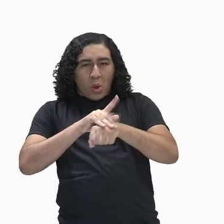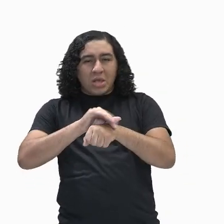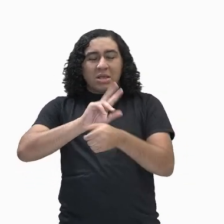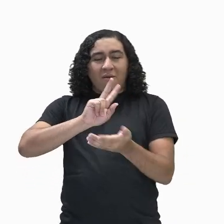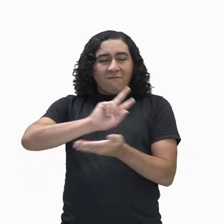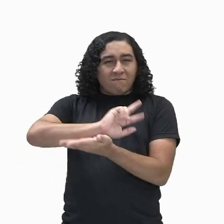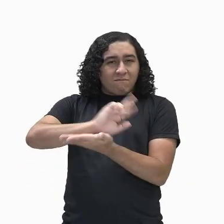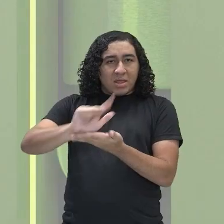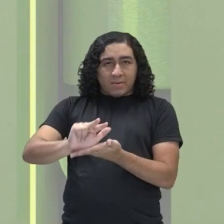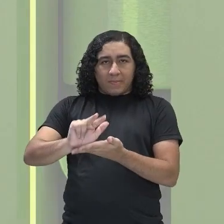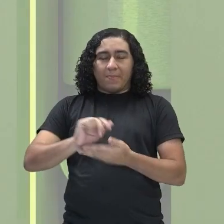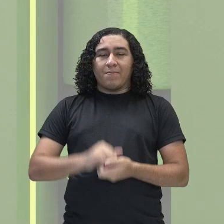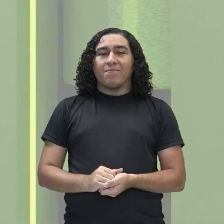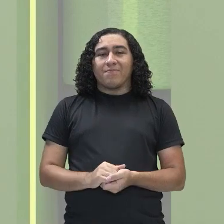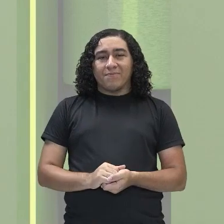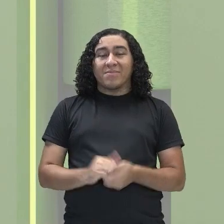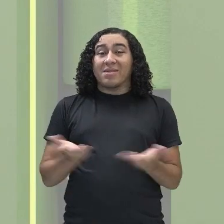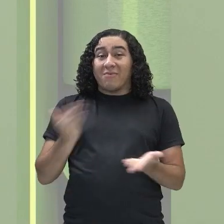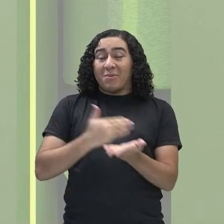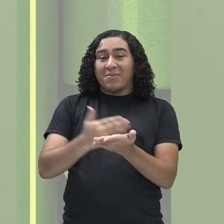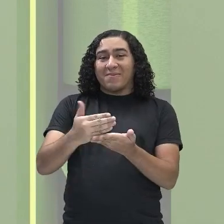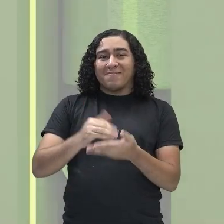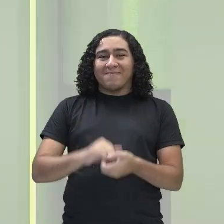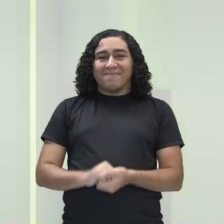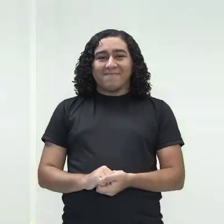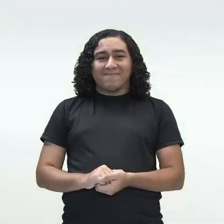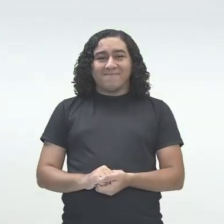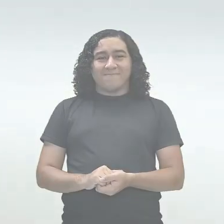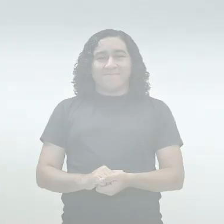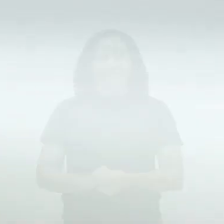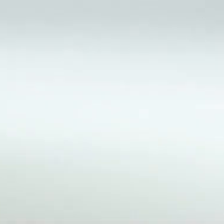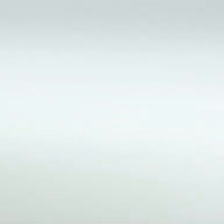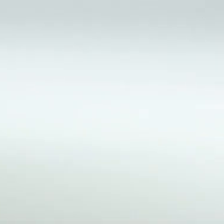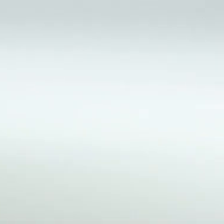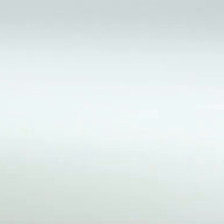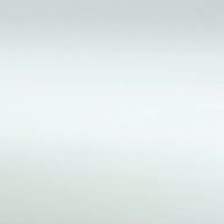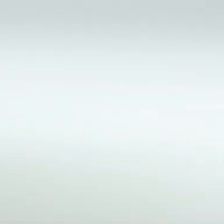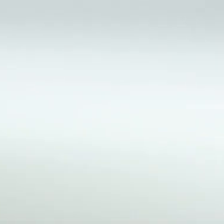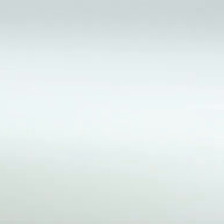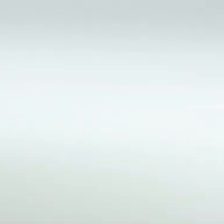de Chagas. Então vamos à nossa aula.